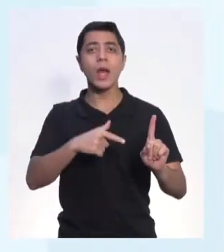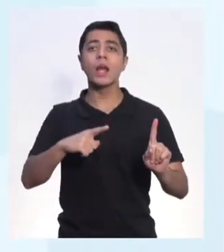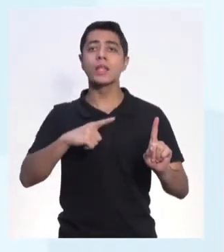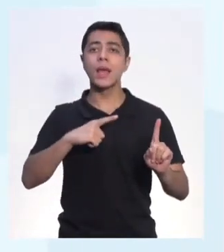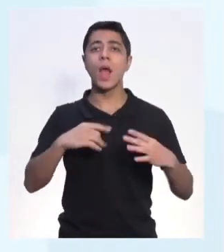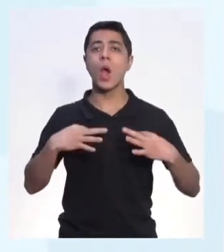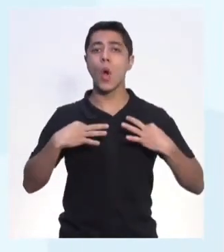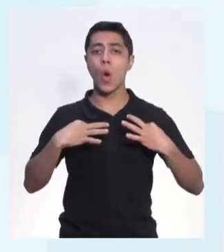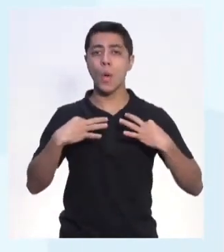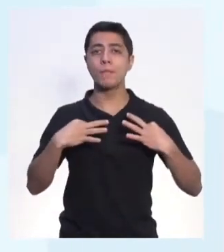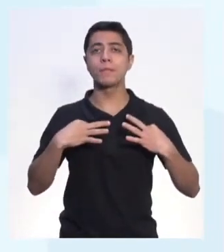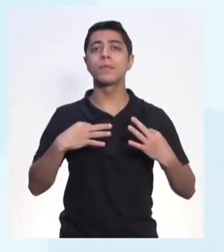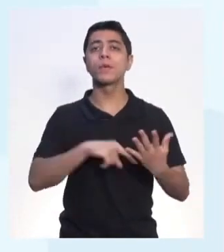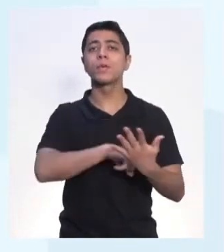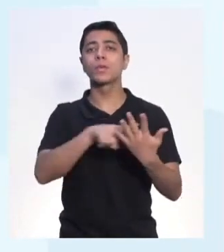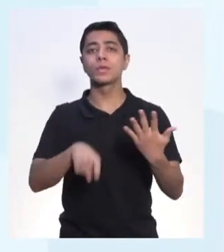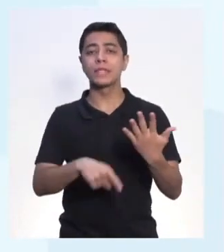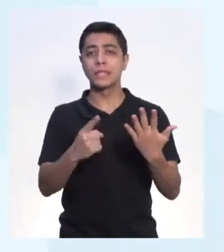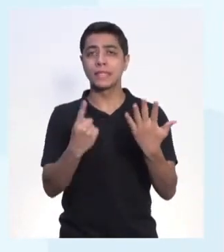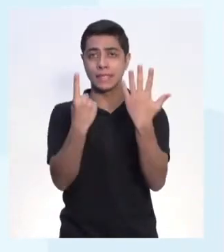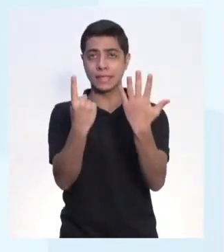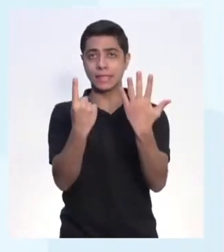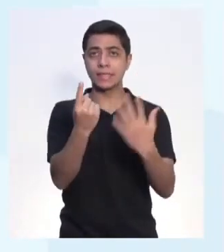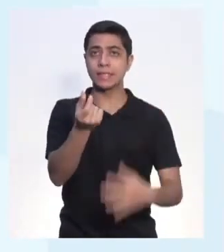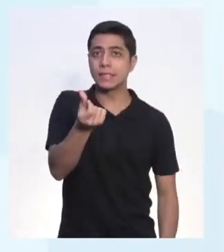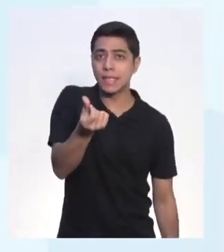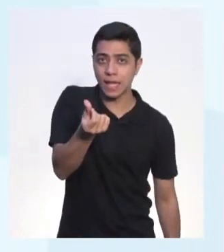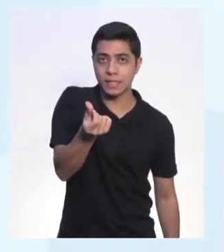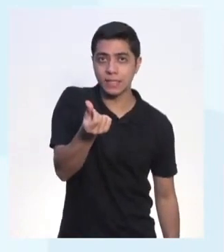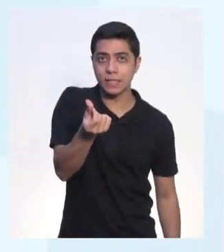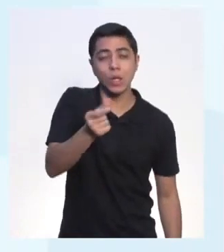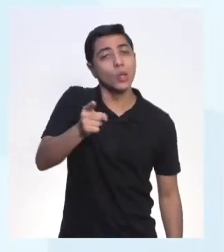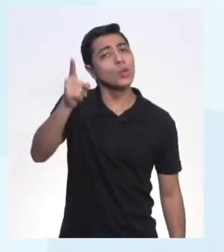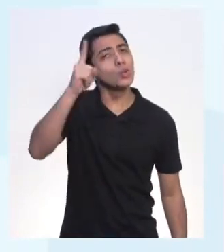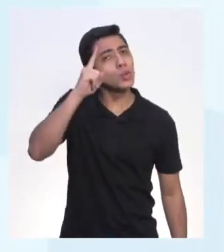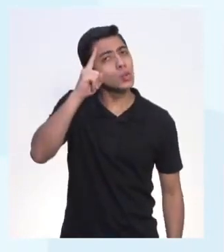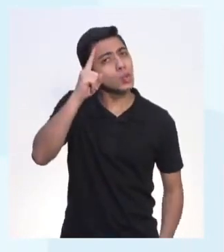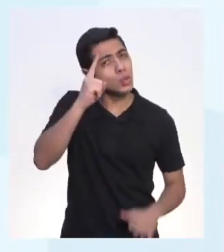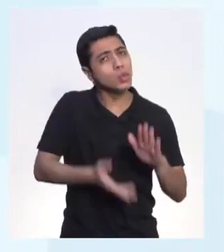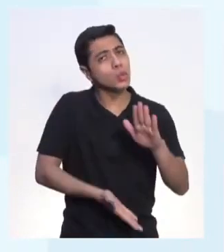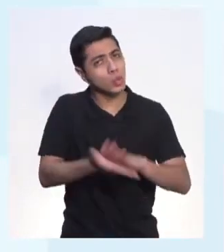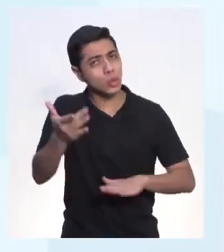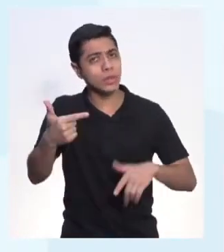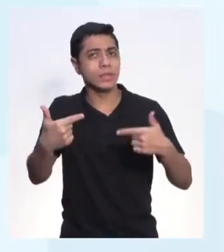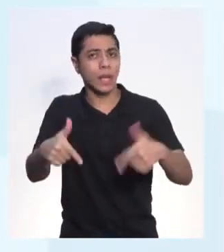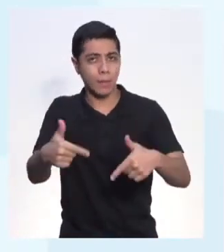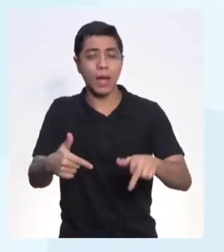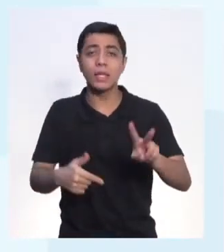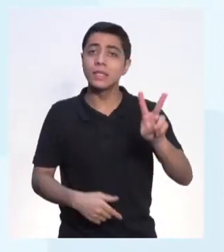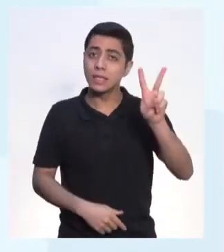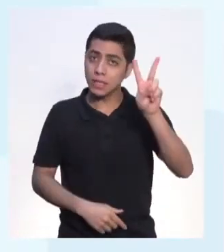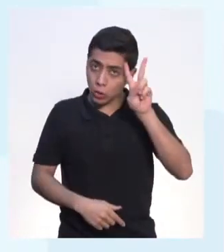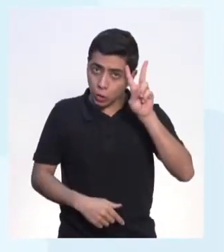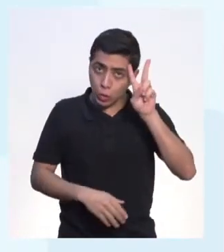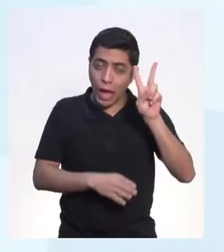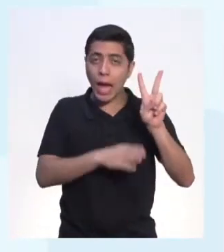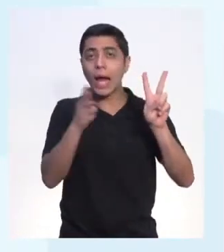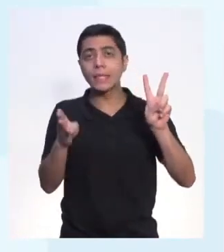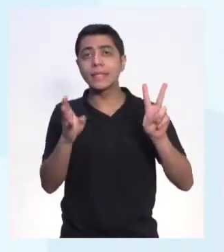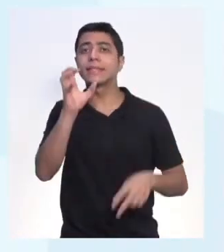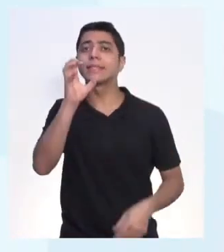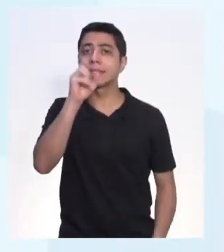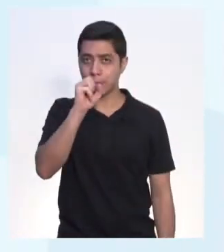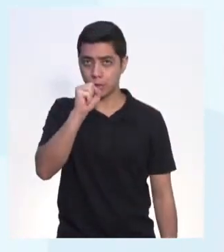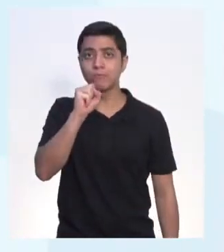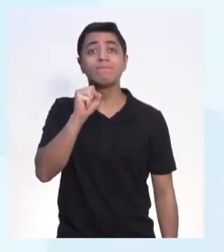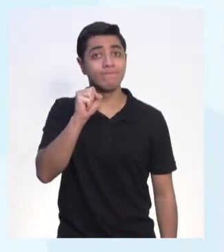que utiliza para ir ao trabalho todos os dias, de segunda-feira a sábado. De quantas